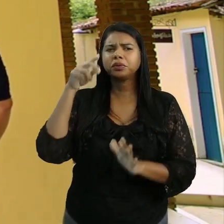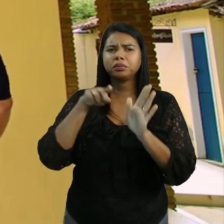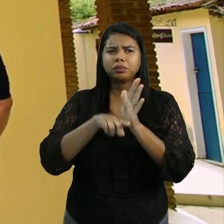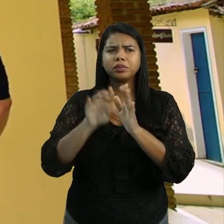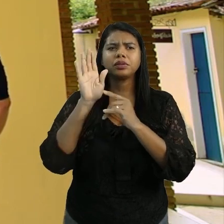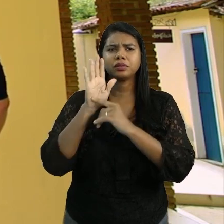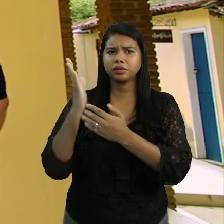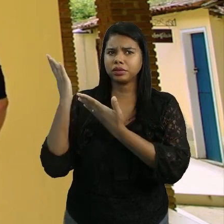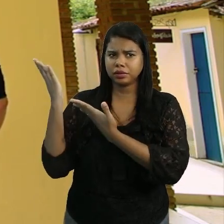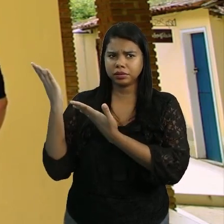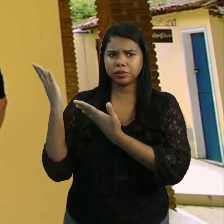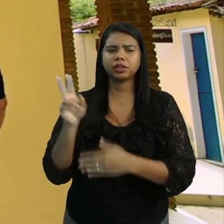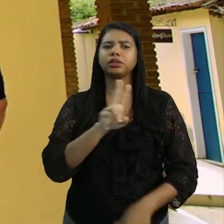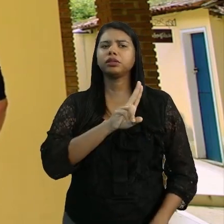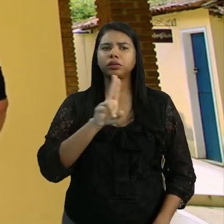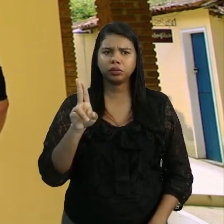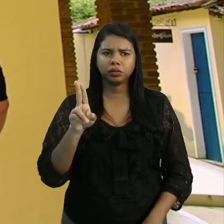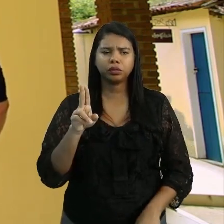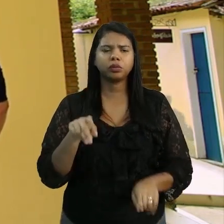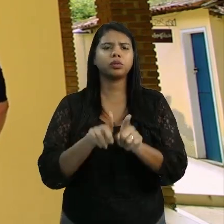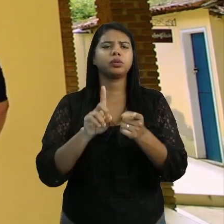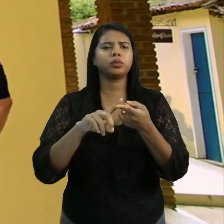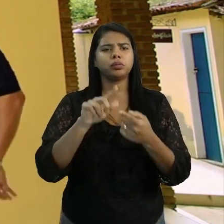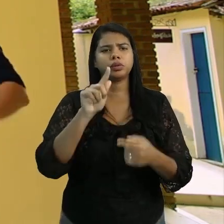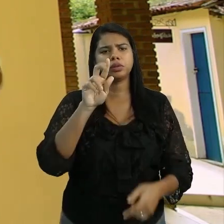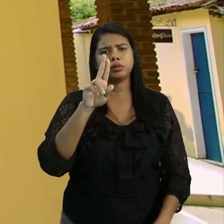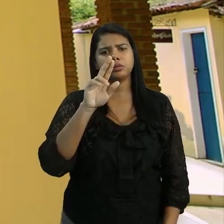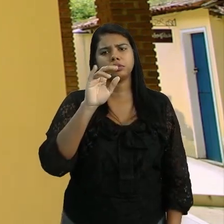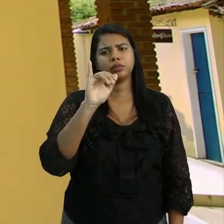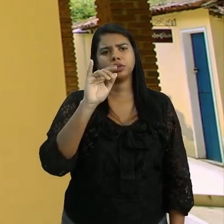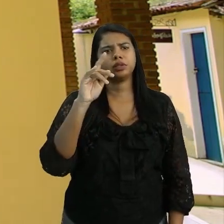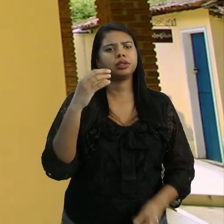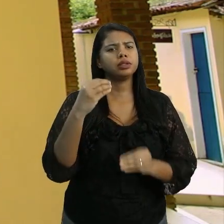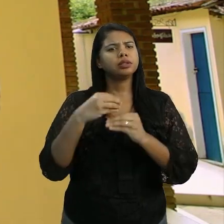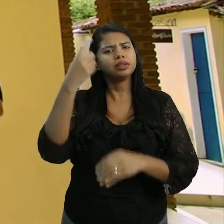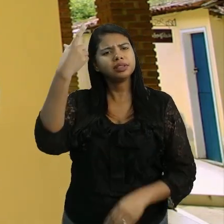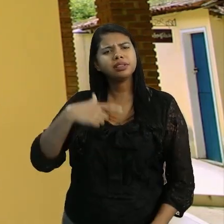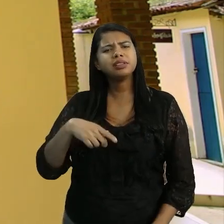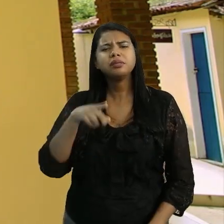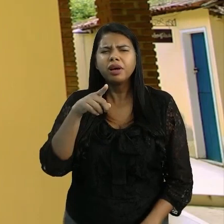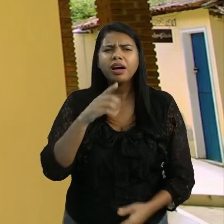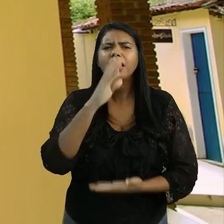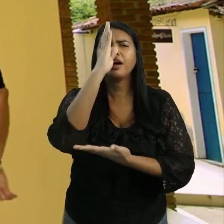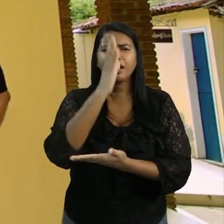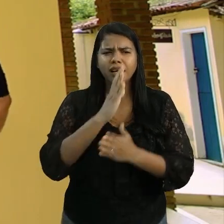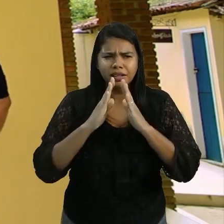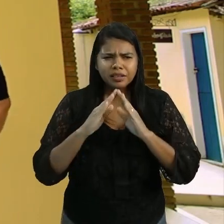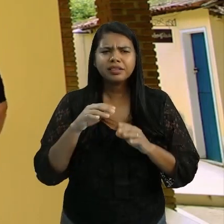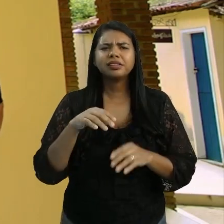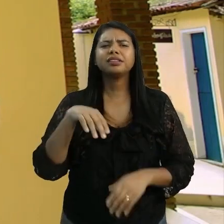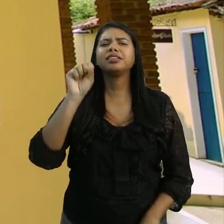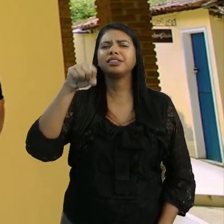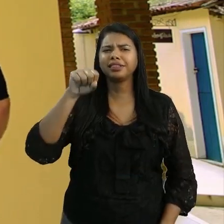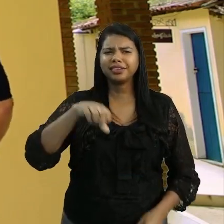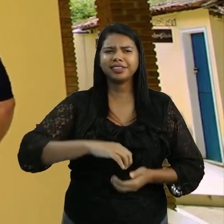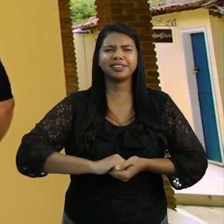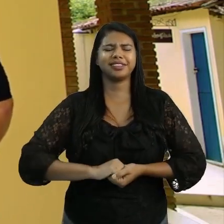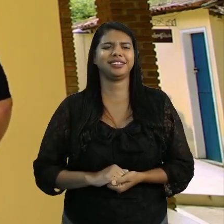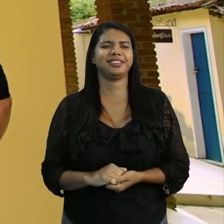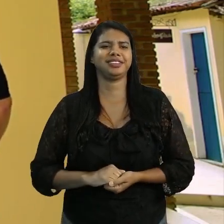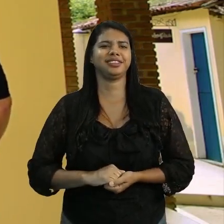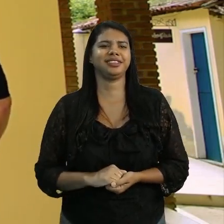viu? Não indique pra ela, esse é o nosso segredo. Então, meu nome é Guru Krishna Das. Aqui na comunidade,